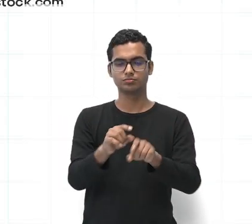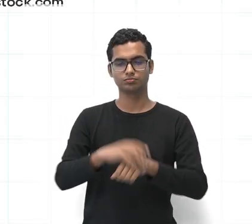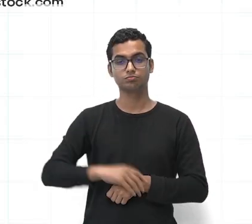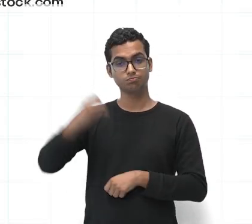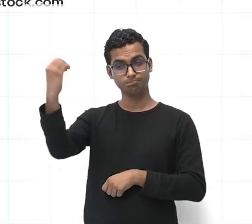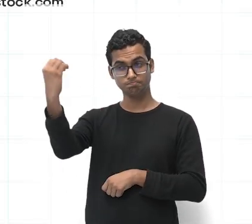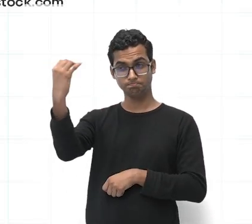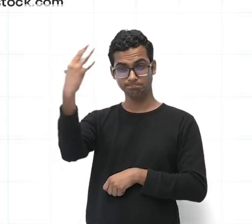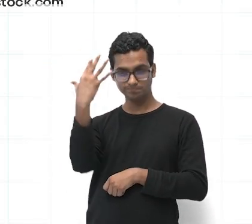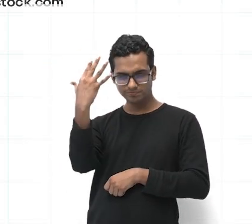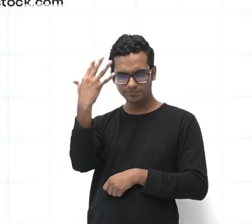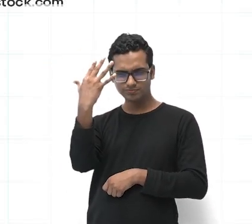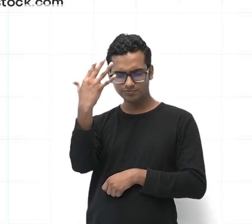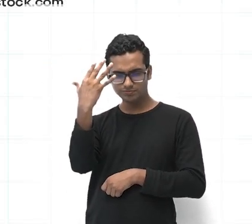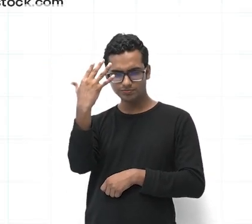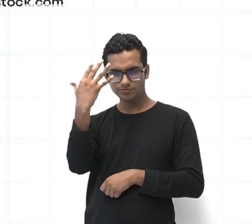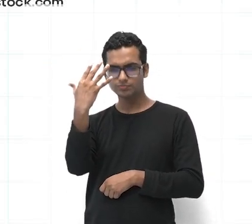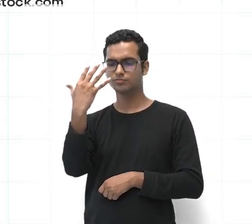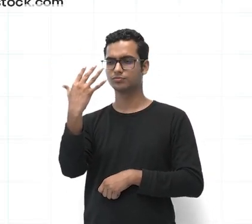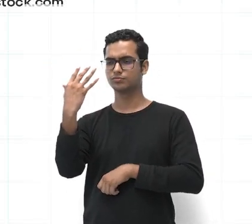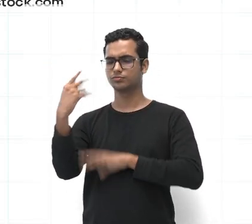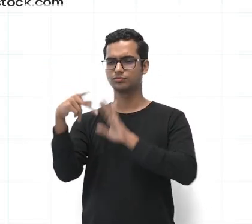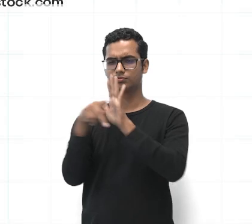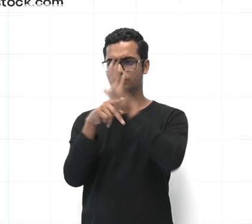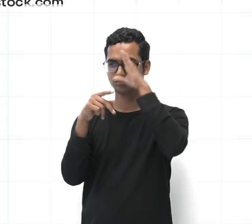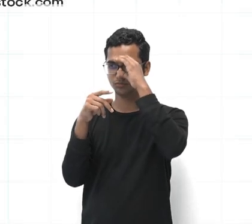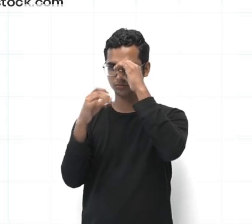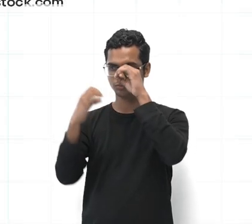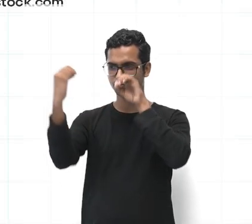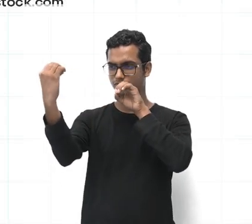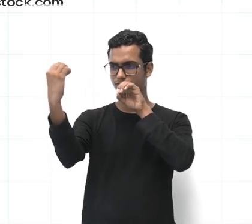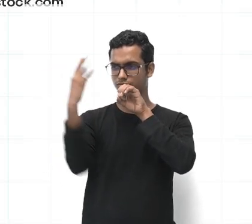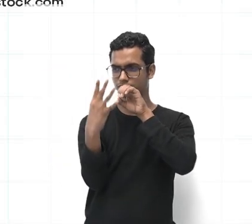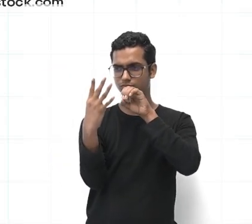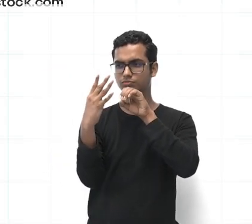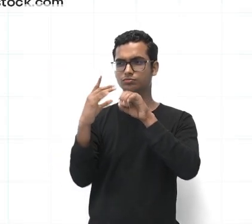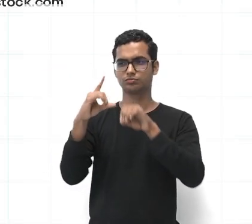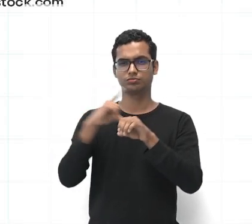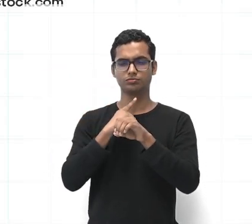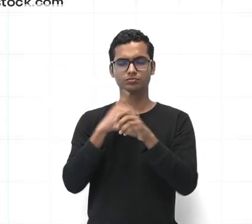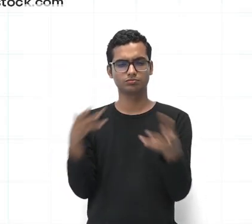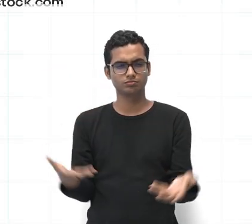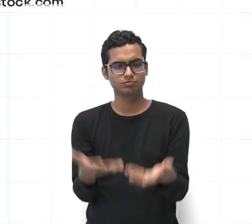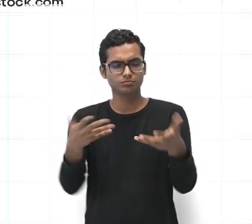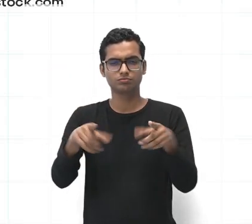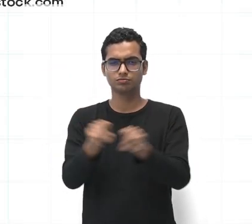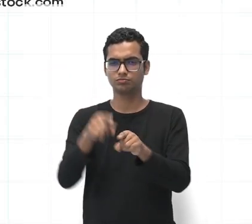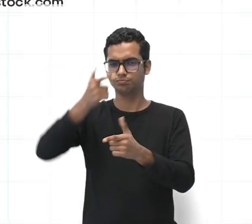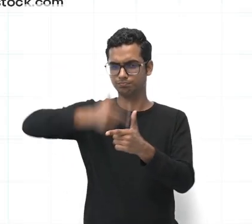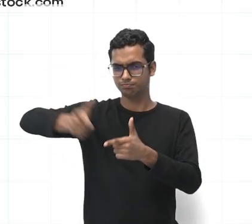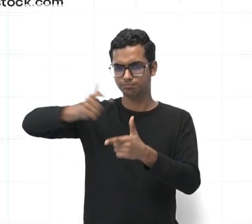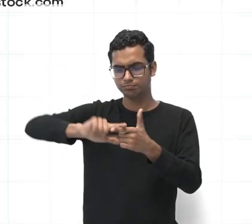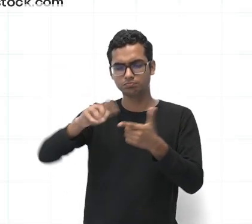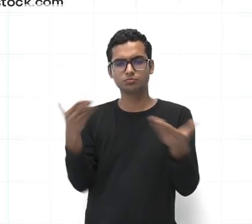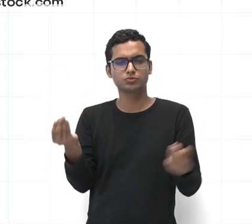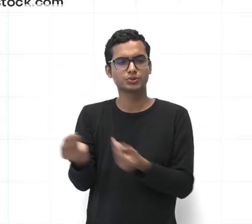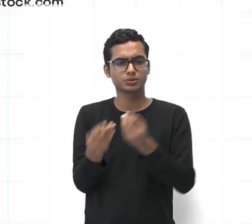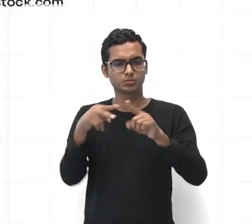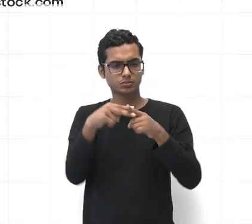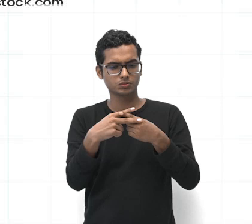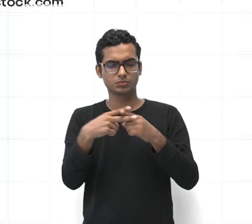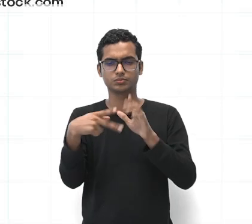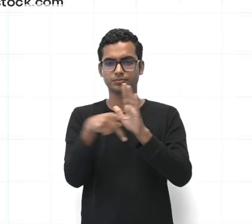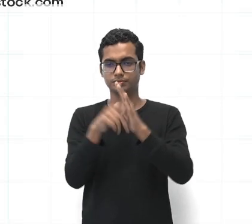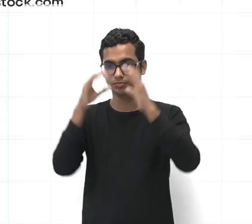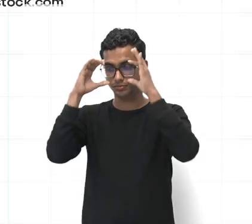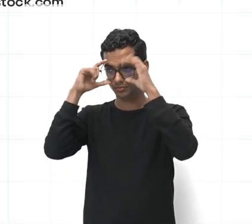são focados à frente da retina, né, o que causa esse problema. E a correção ela é feita por